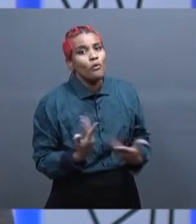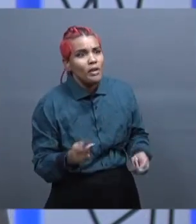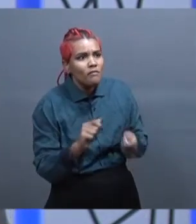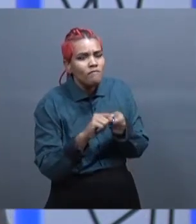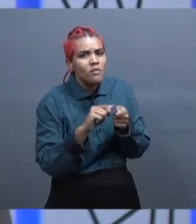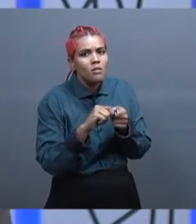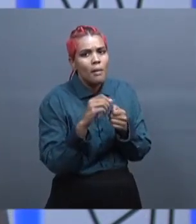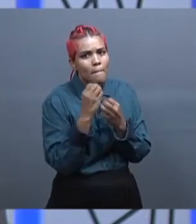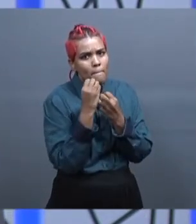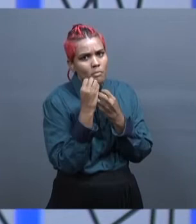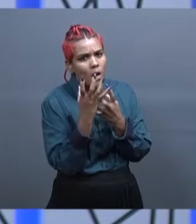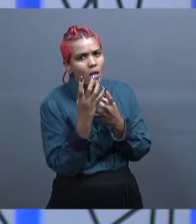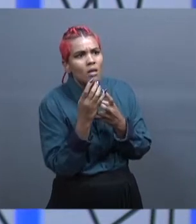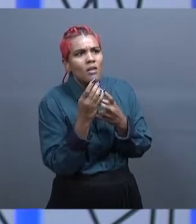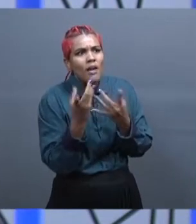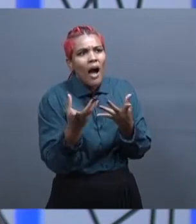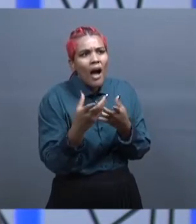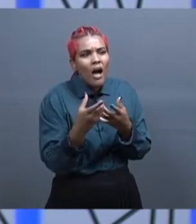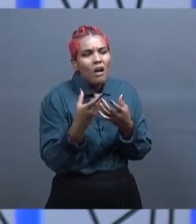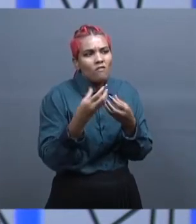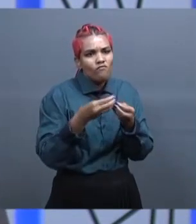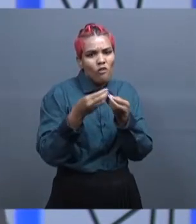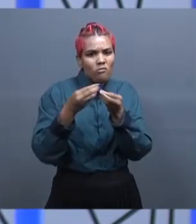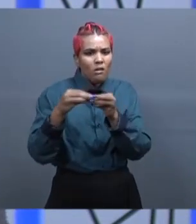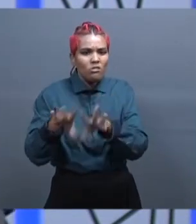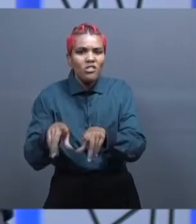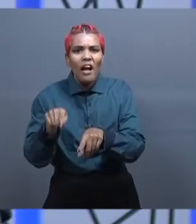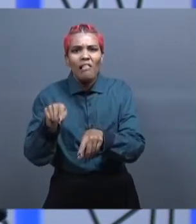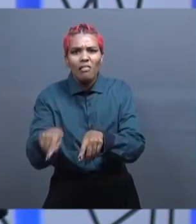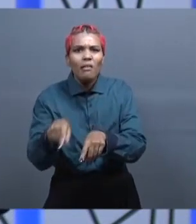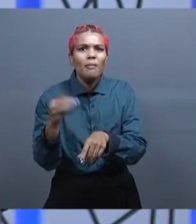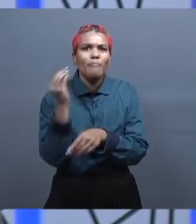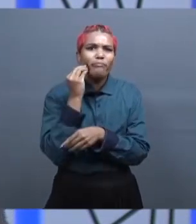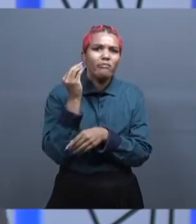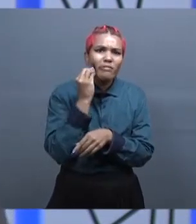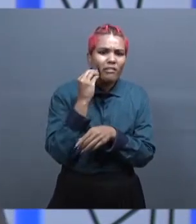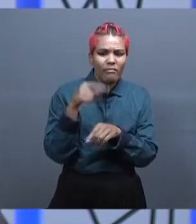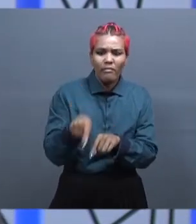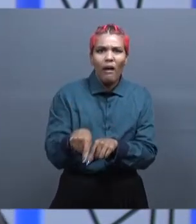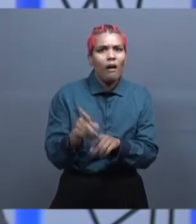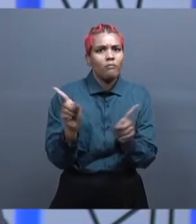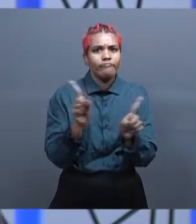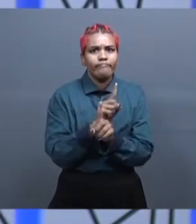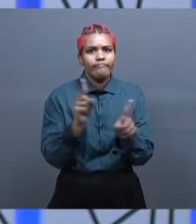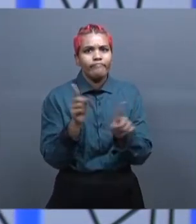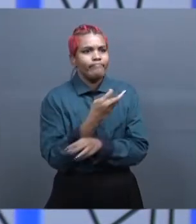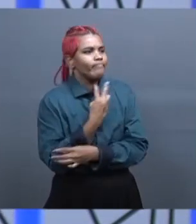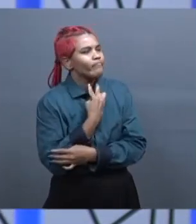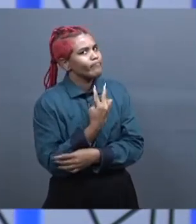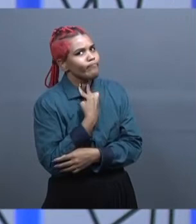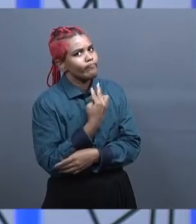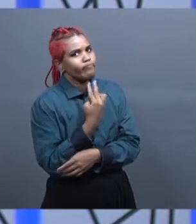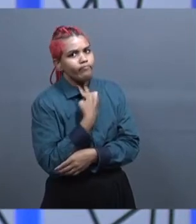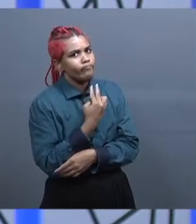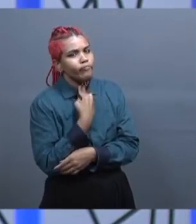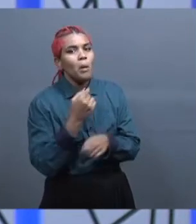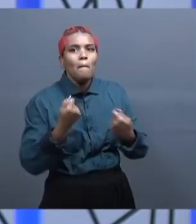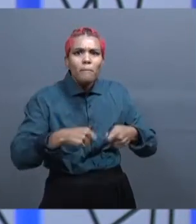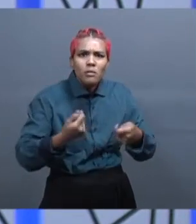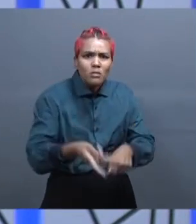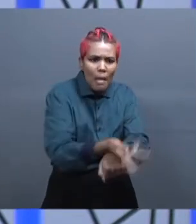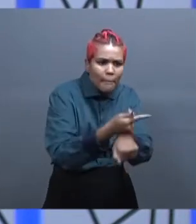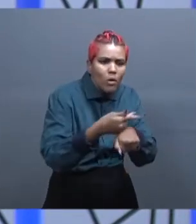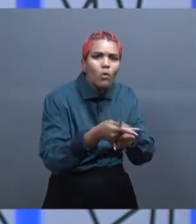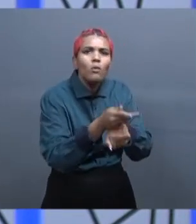nesse negócio deixar o corpo seara de teste dos outros e aí não olha o jovem profissional assim tem que procurar o